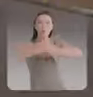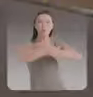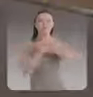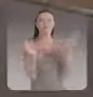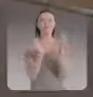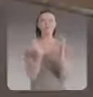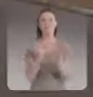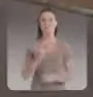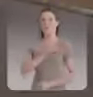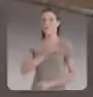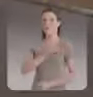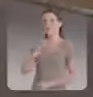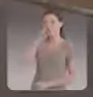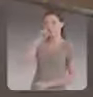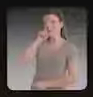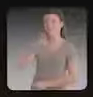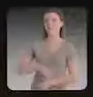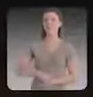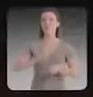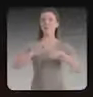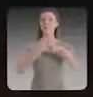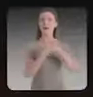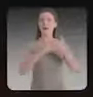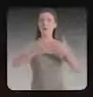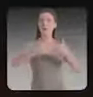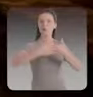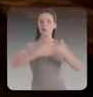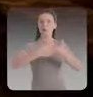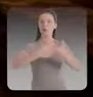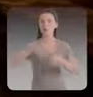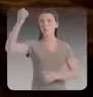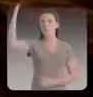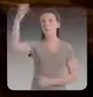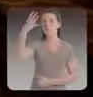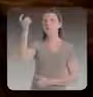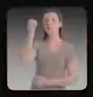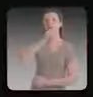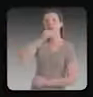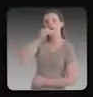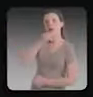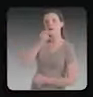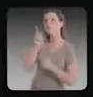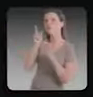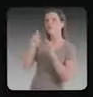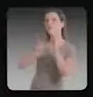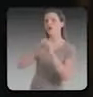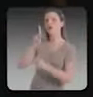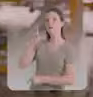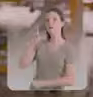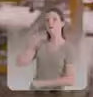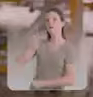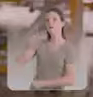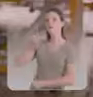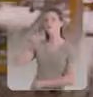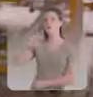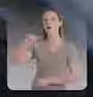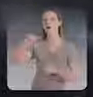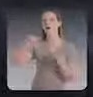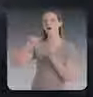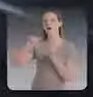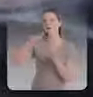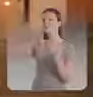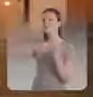sair. A insegurança, o medo. No Ribeirão, a iluminação era tão fraquinha que os postes tinham até apelido. Era chamado